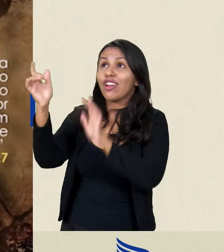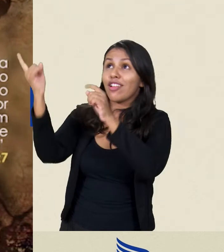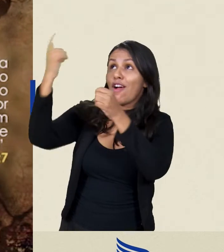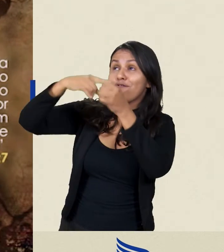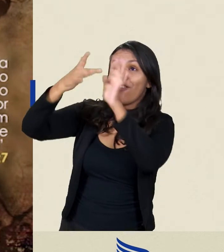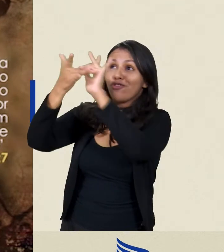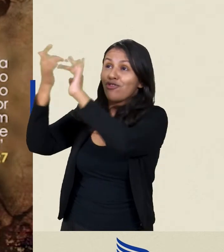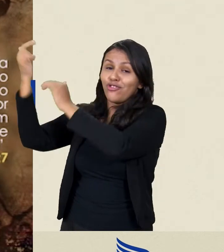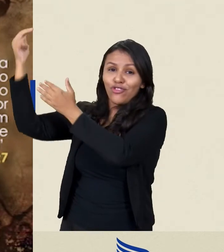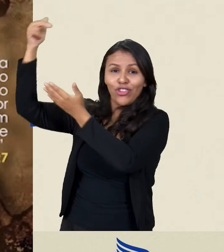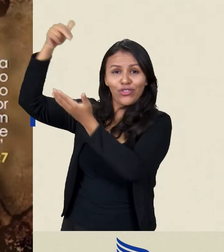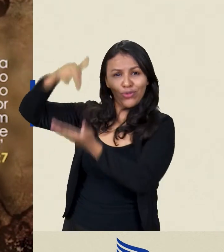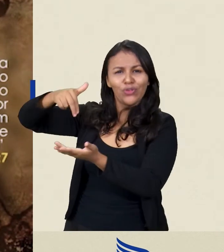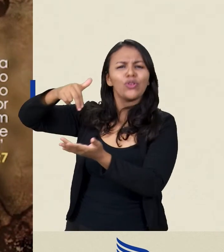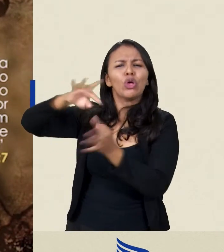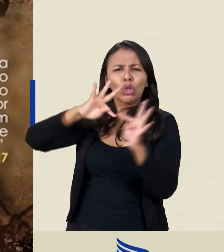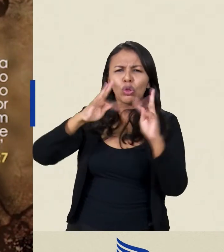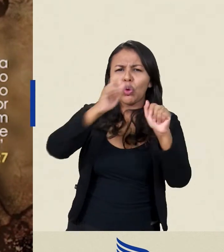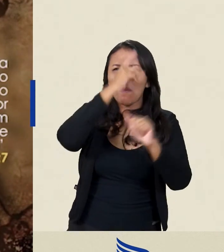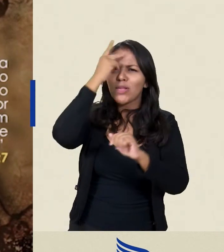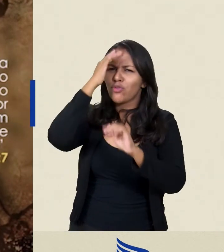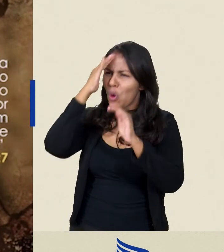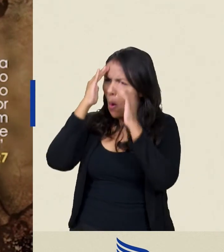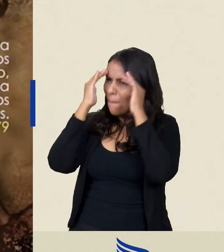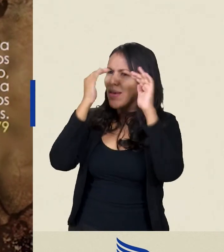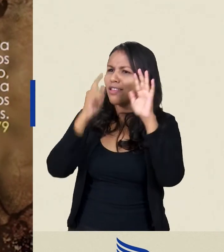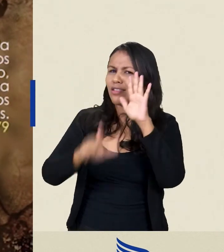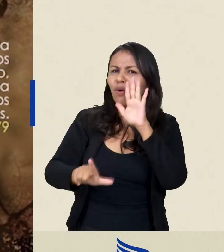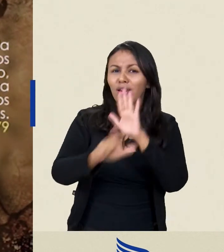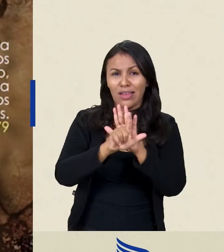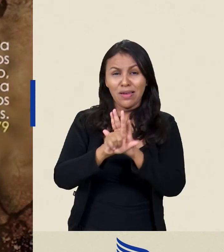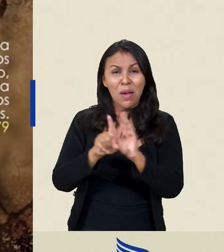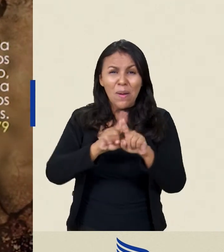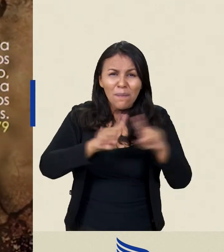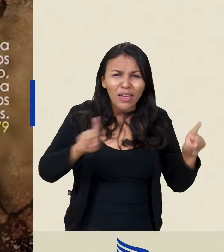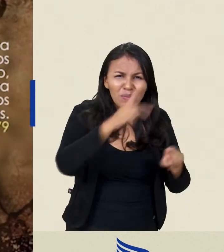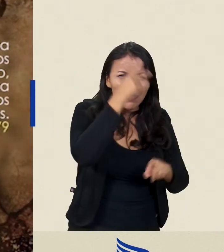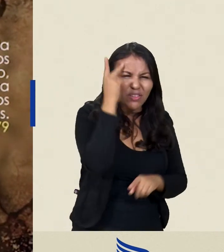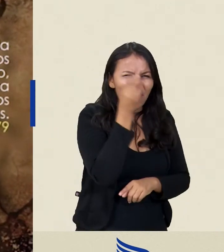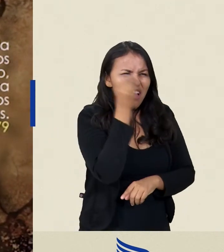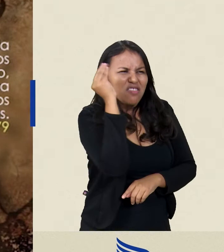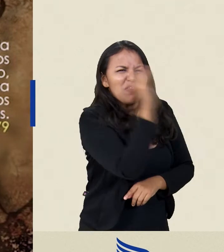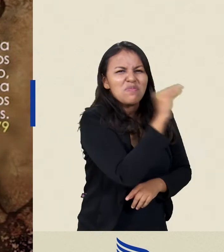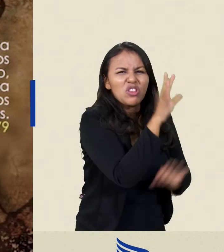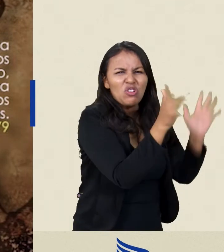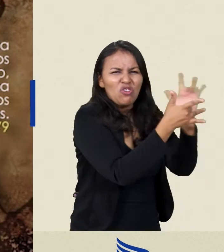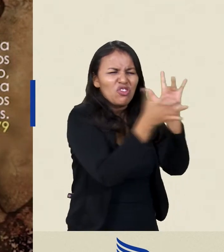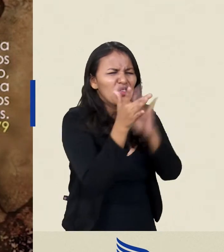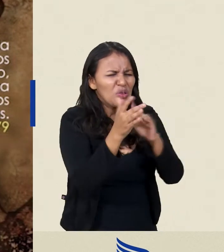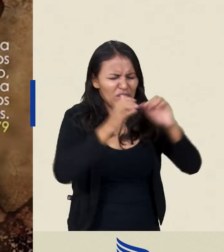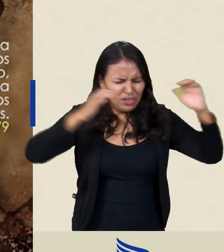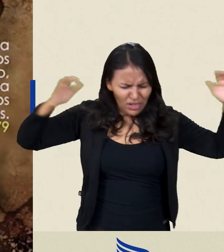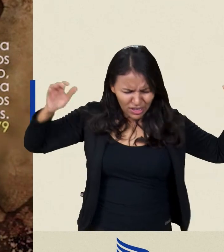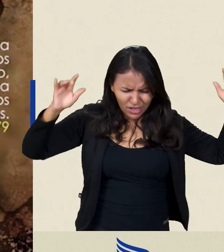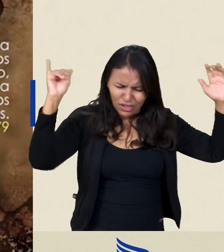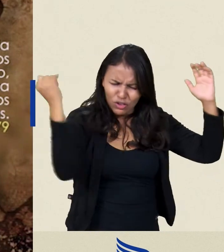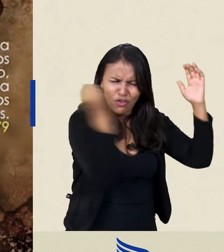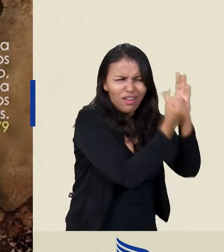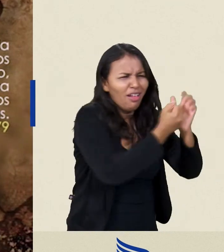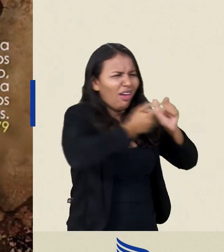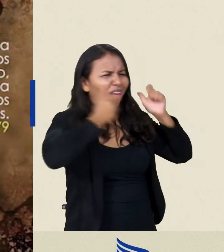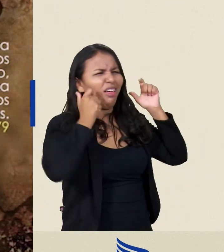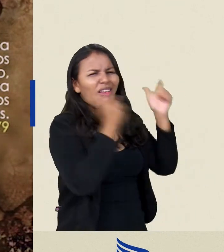lei. Os mesmos que o traspassaram, os que zombaram e escarneceram da agonia de Cristo e os seus